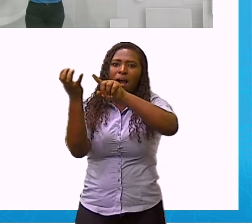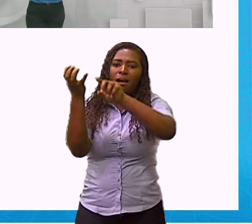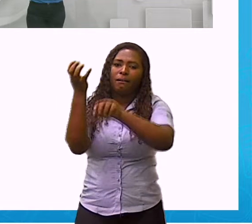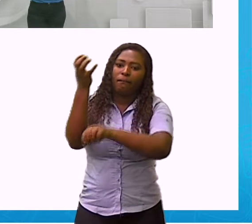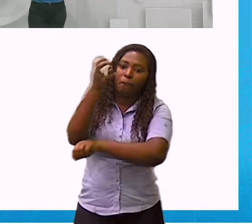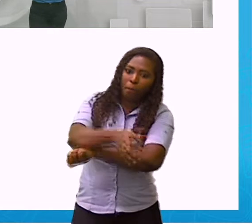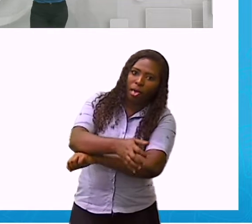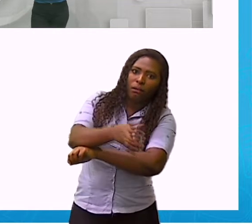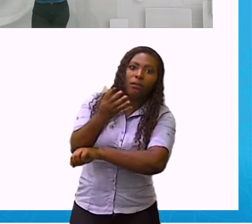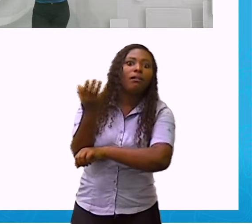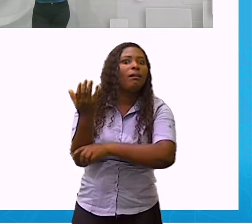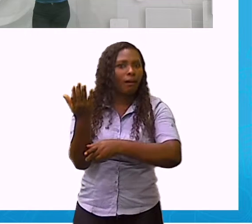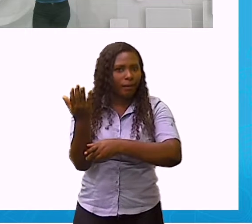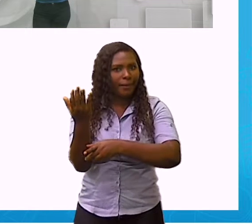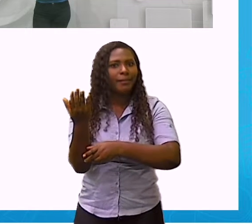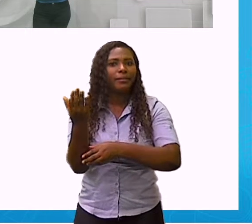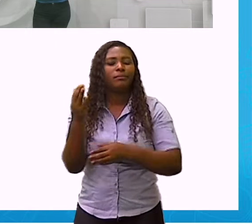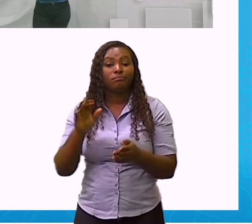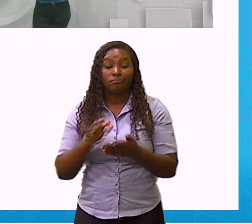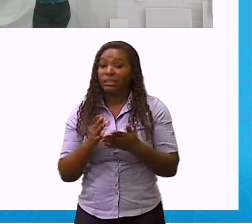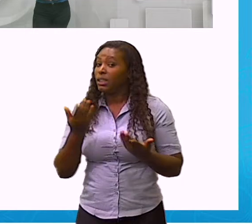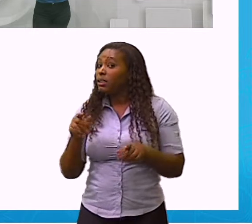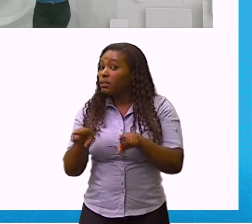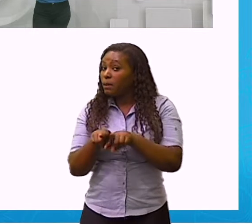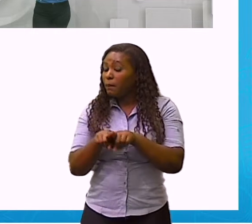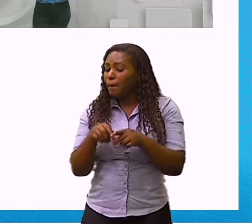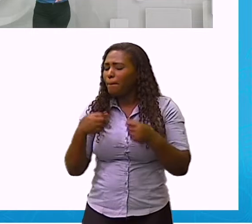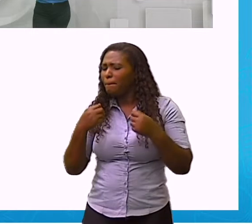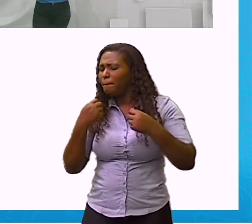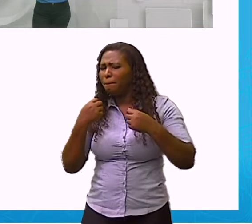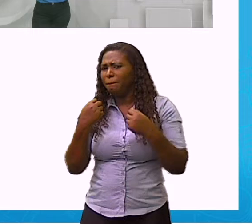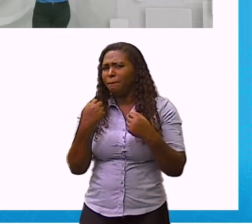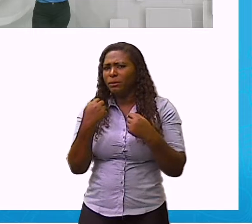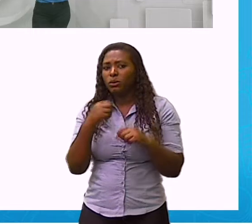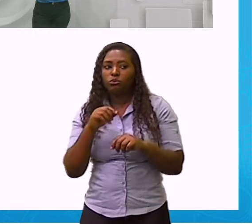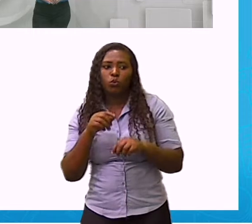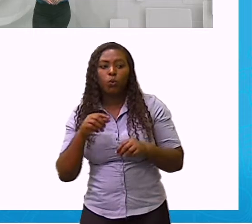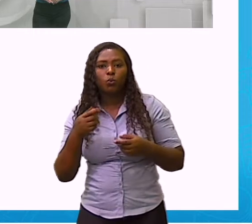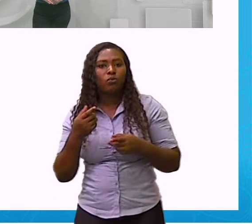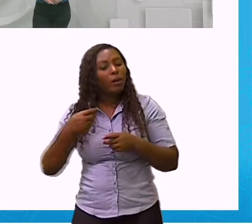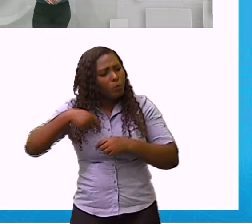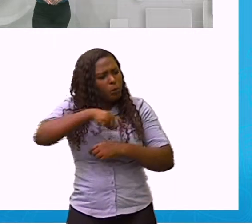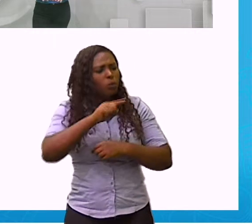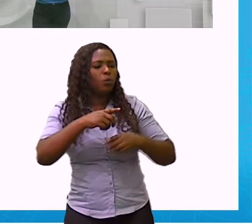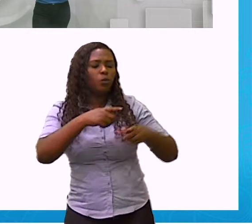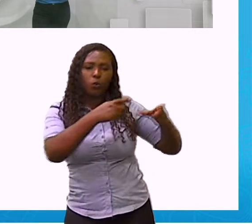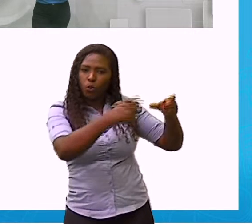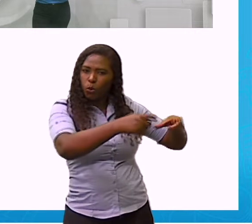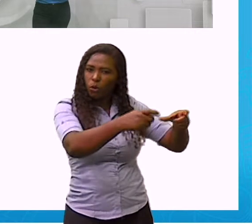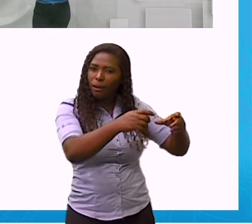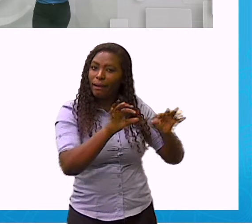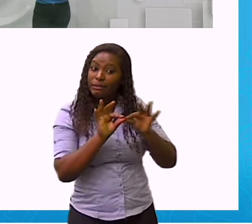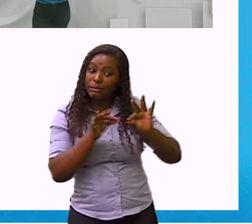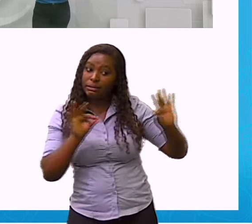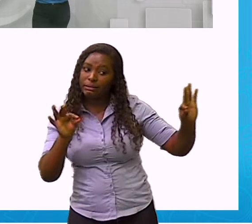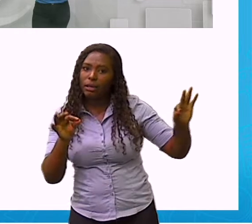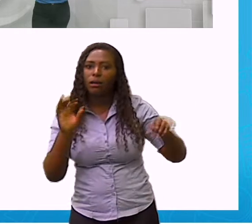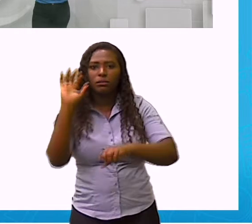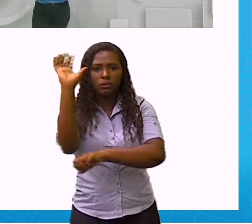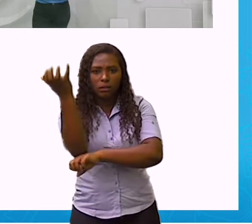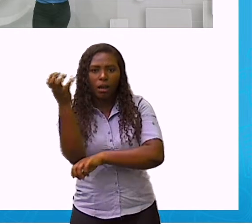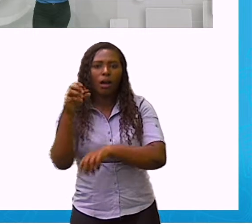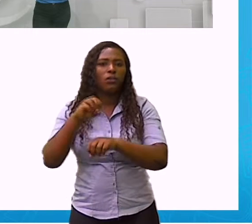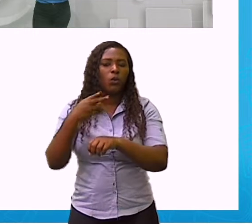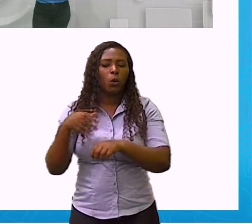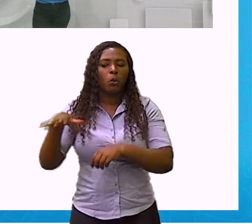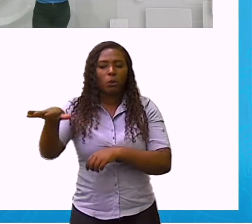e longe das redes elétricas. Caso você esteja dentro de um veículo, permaneça. Não saia